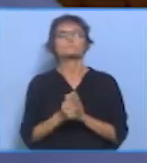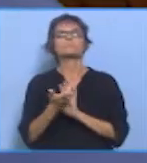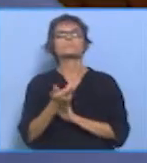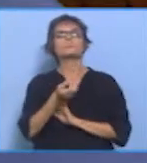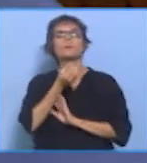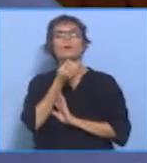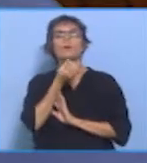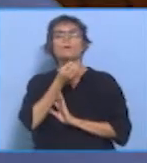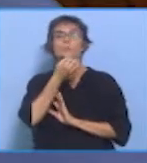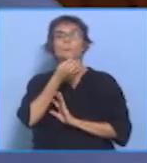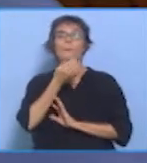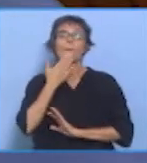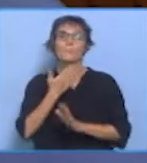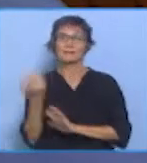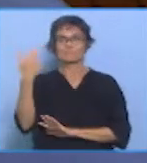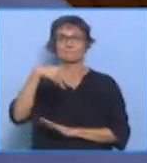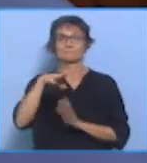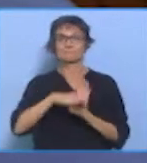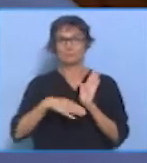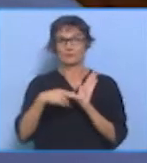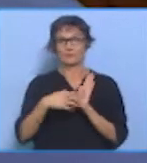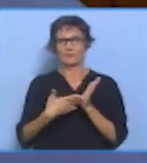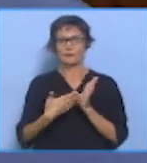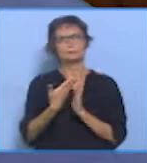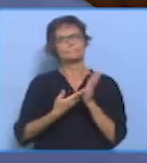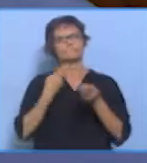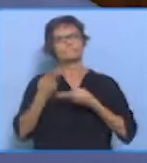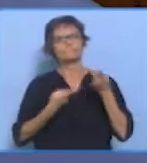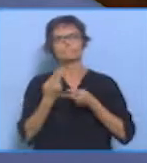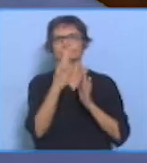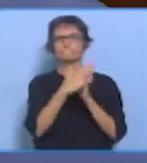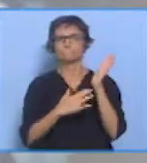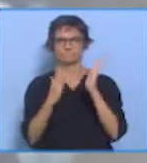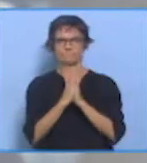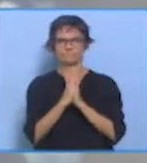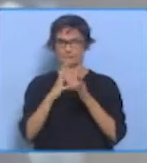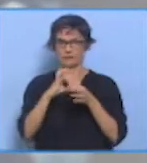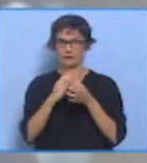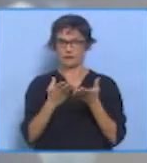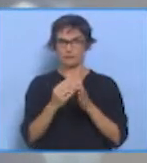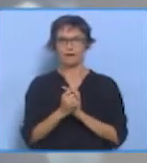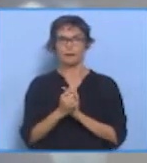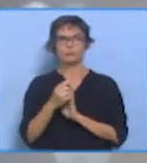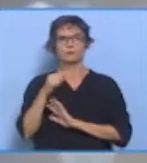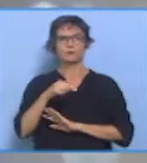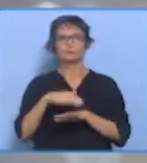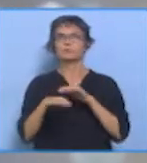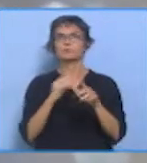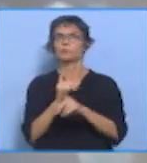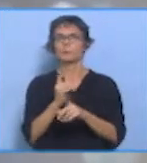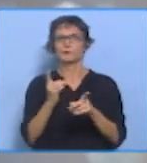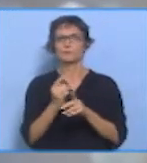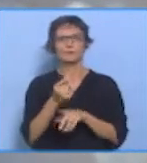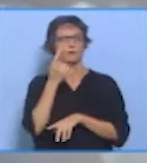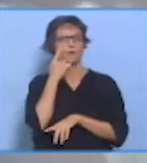estarem neste programa, onde de facto, para além dessa análise aos textos bíblicos, vamos hoje dar a